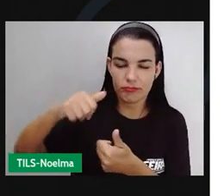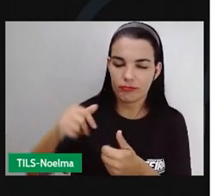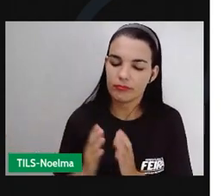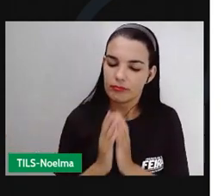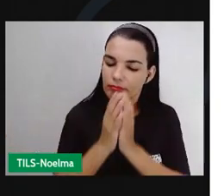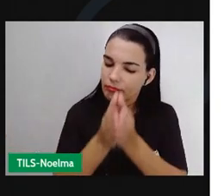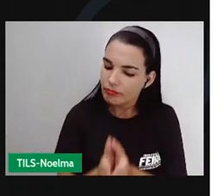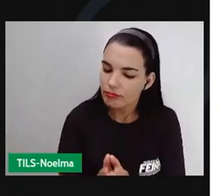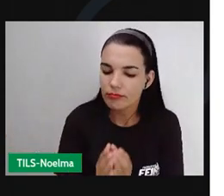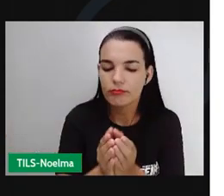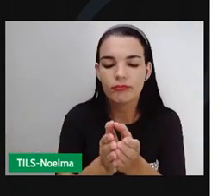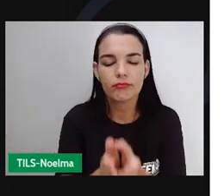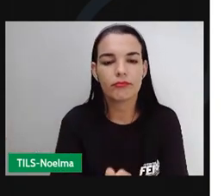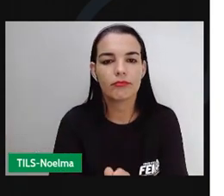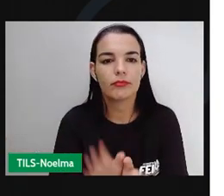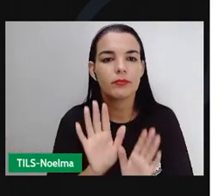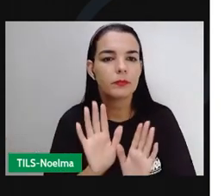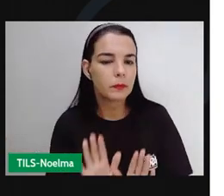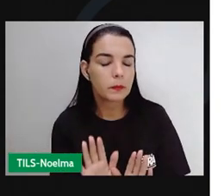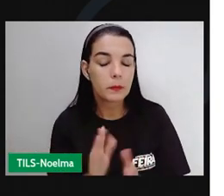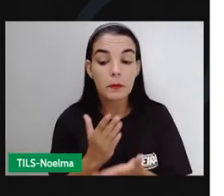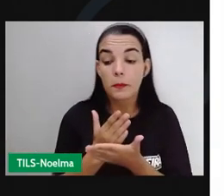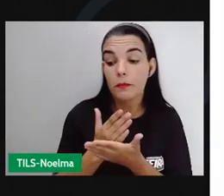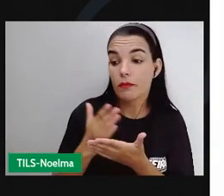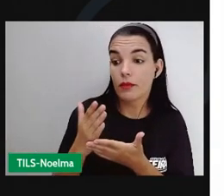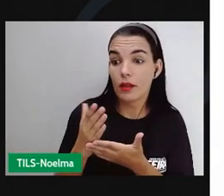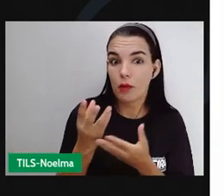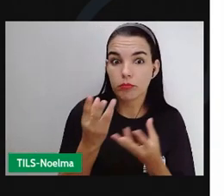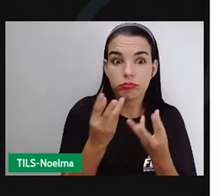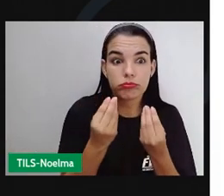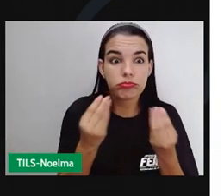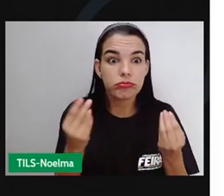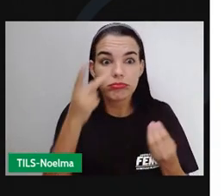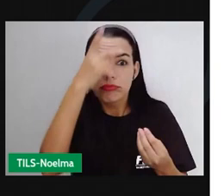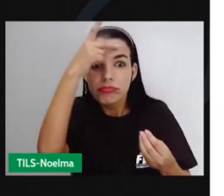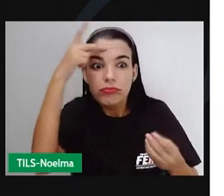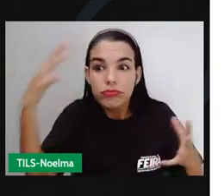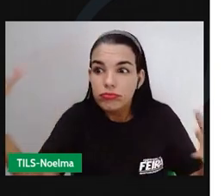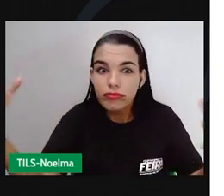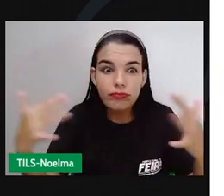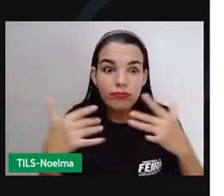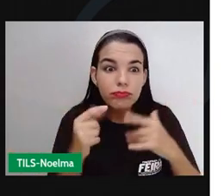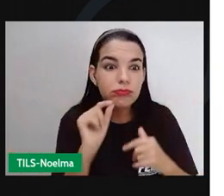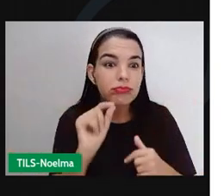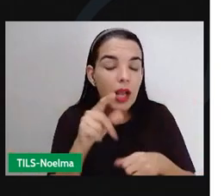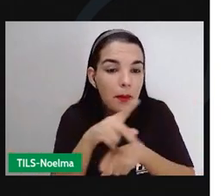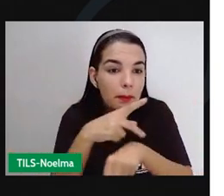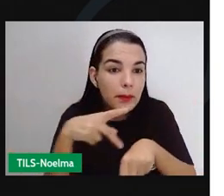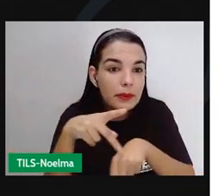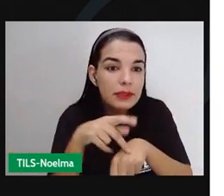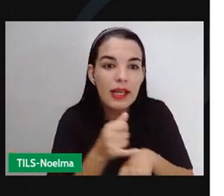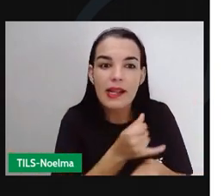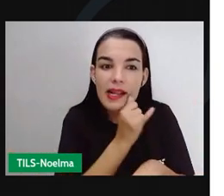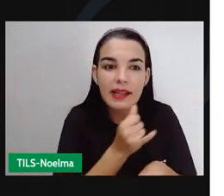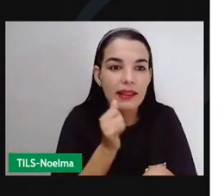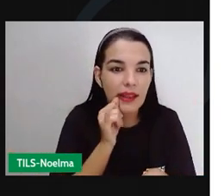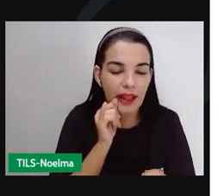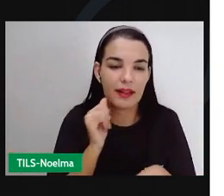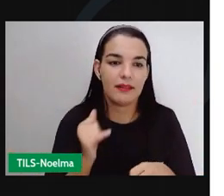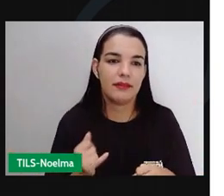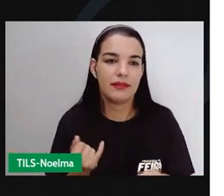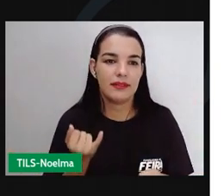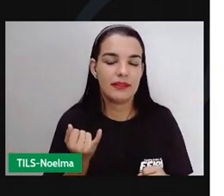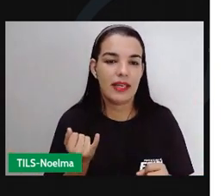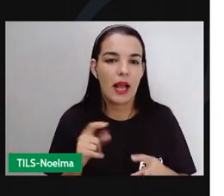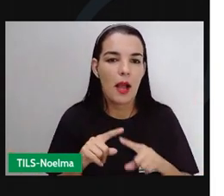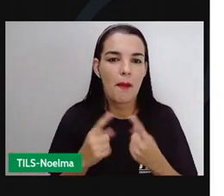Inicialmente, os que chegam em maior número são os italianos, que vão para as lavouras de café, mas logo se desiludem